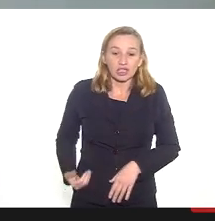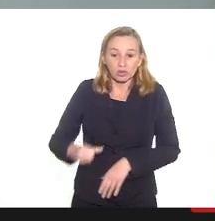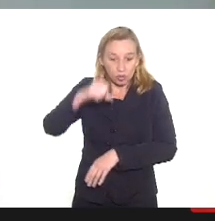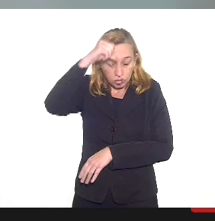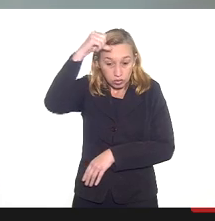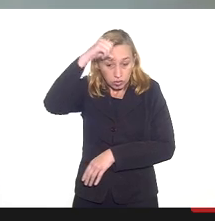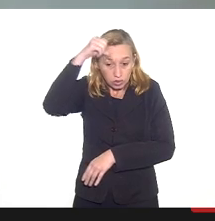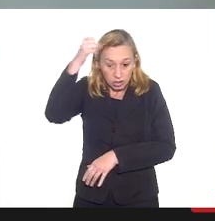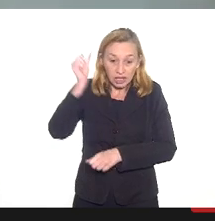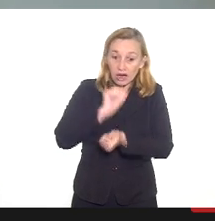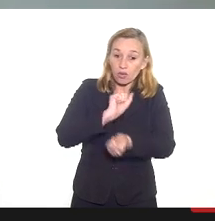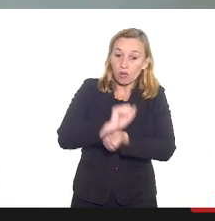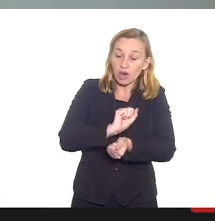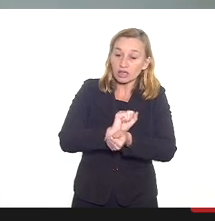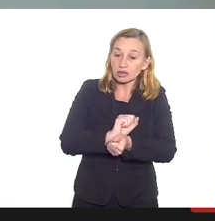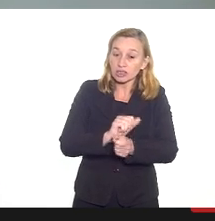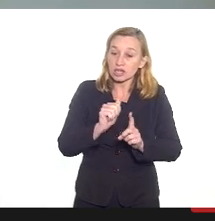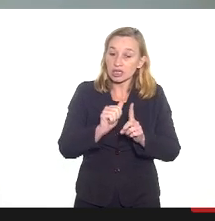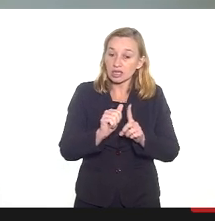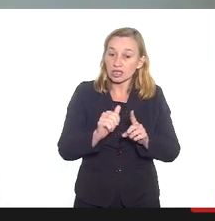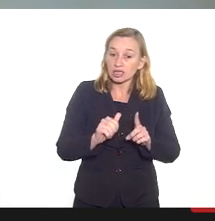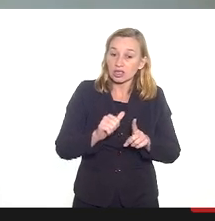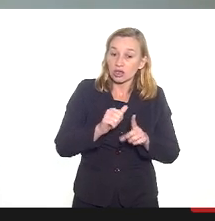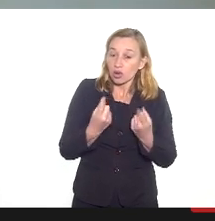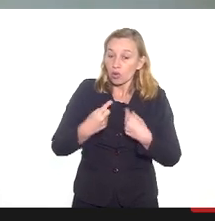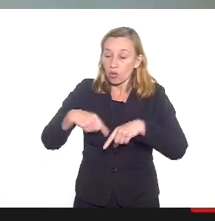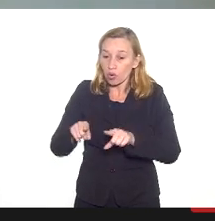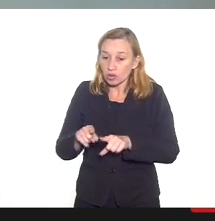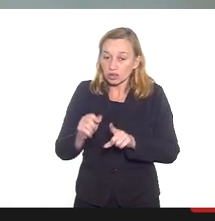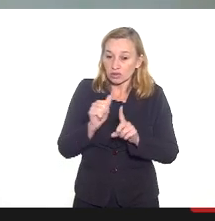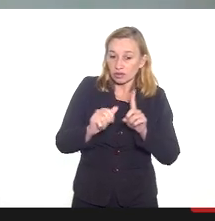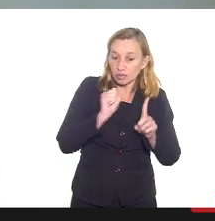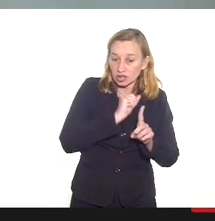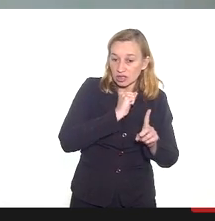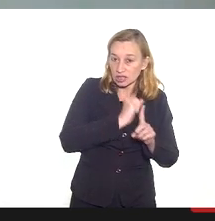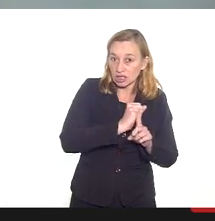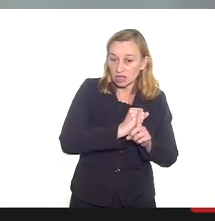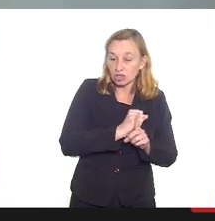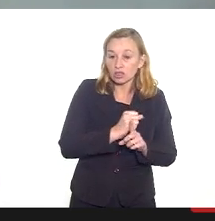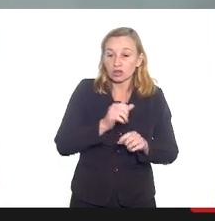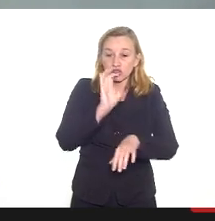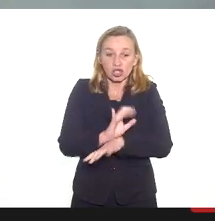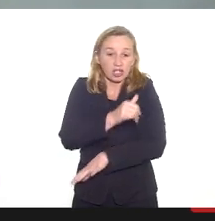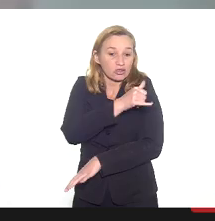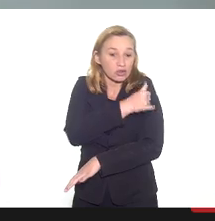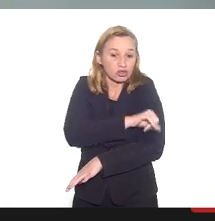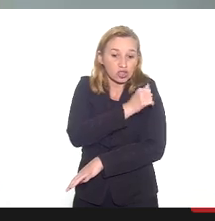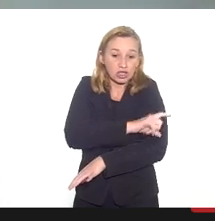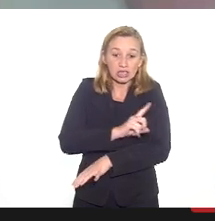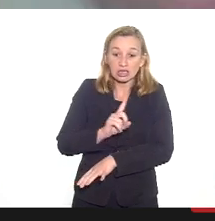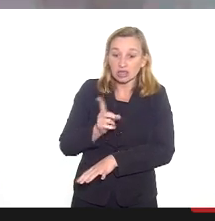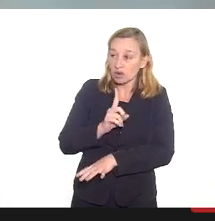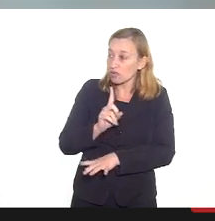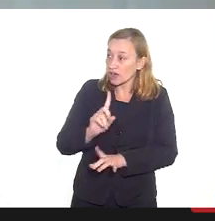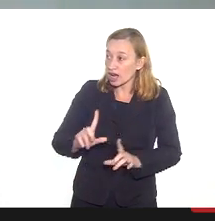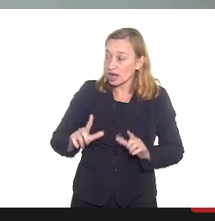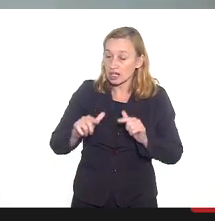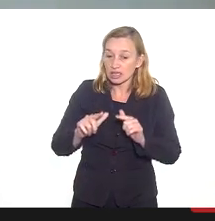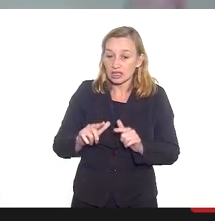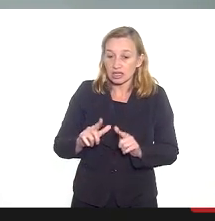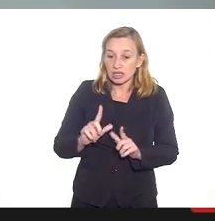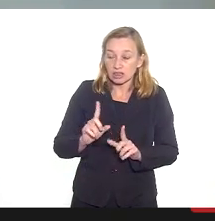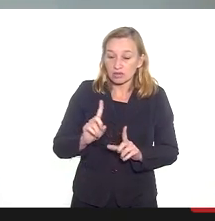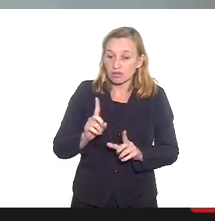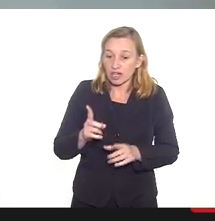este levante feminista contra o feminicídio do Estado do Rio de Janeiro não vai lá de lhe dar descanso um único